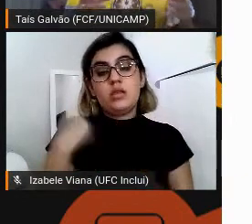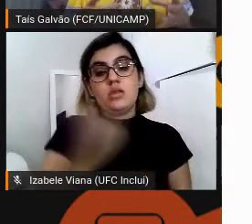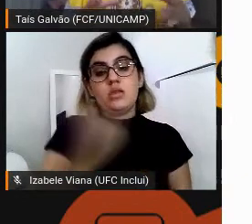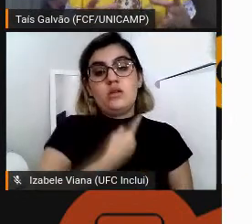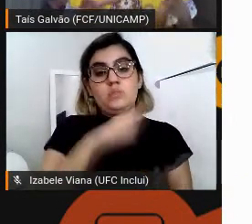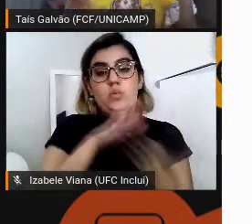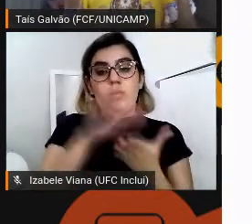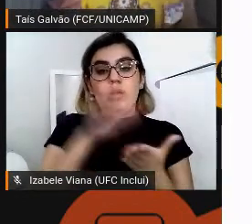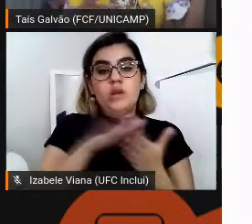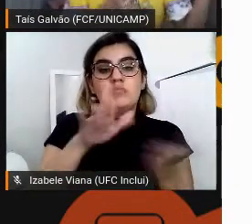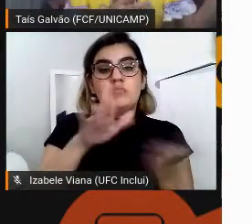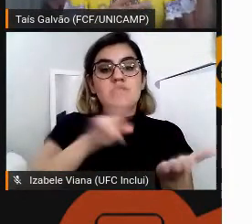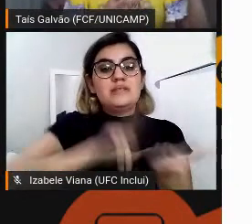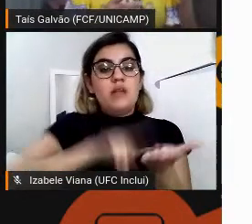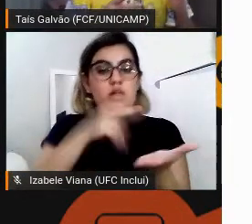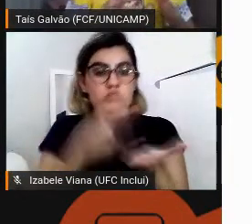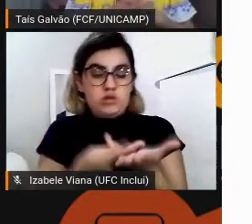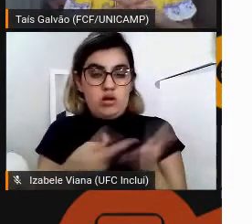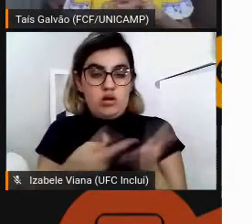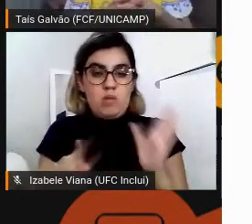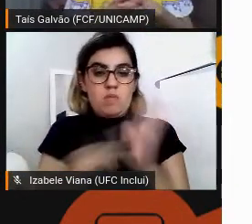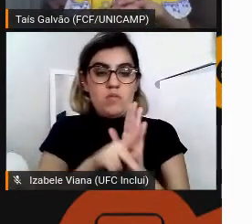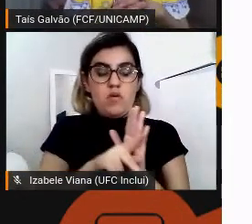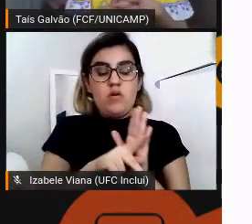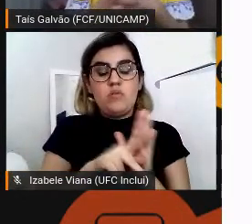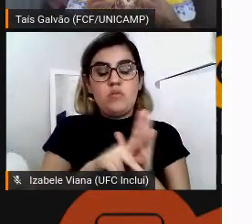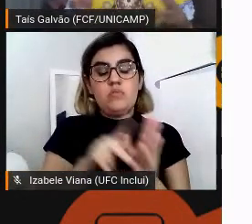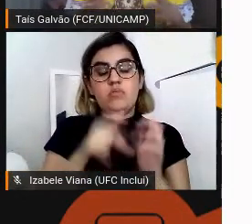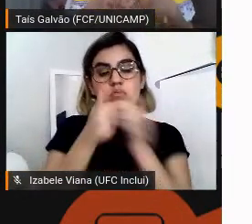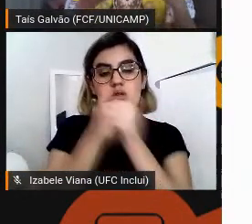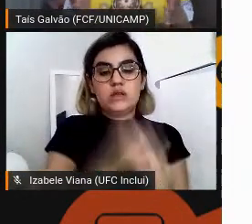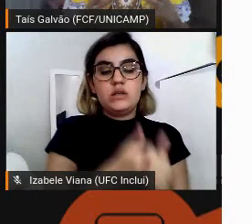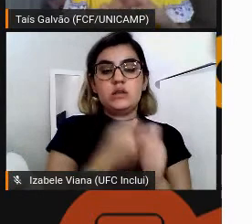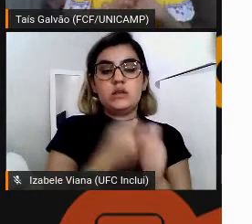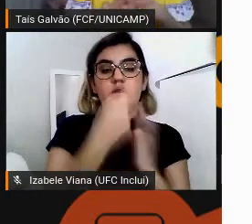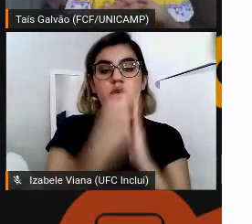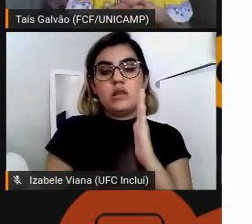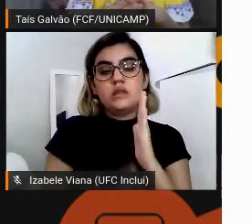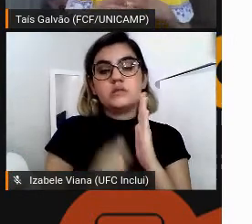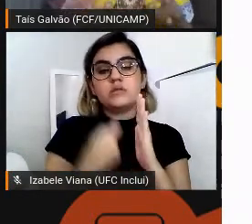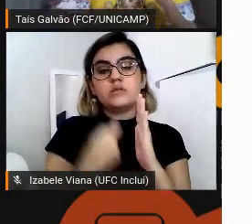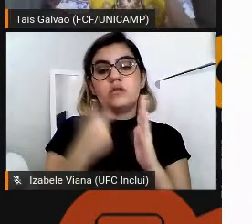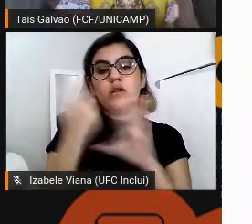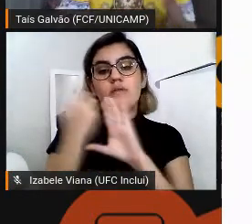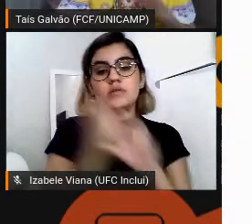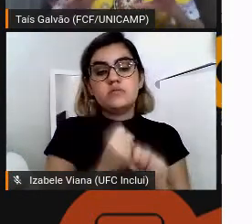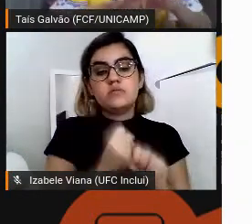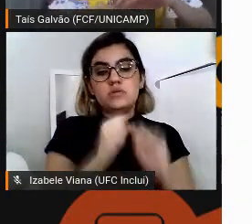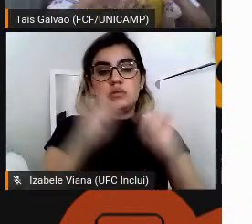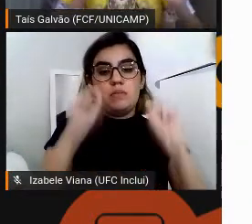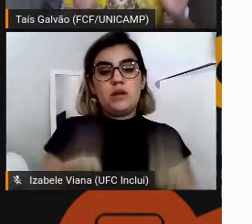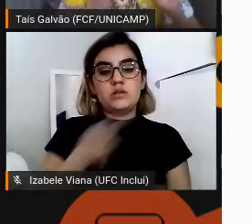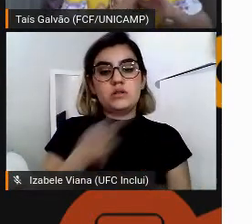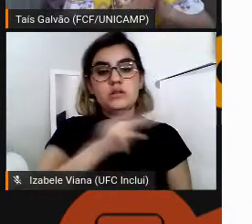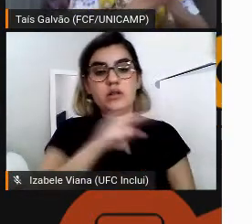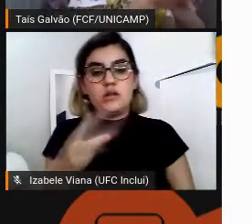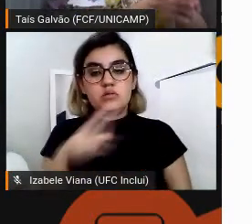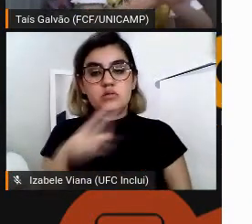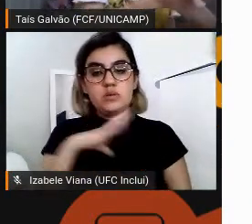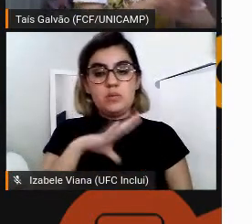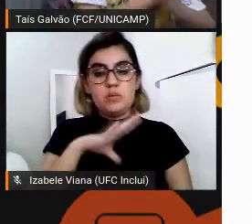a tradução do Prisma, né, que é o guia de redação de revisão sistemática, a tradução para o português. Então, é